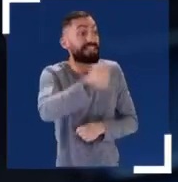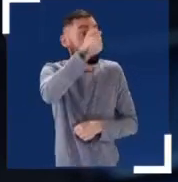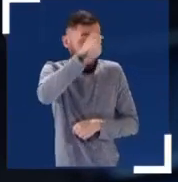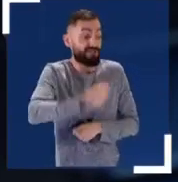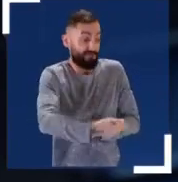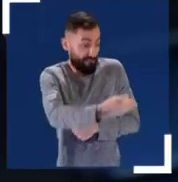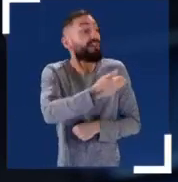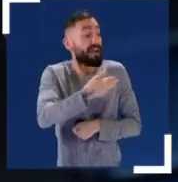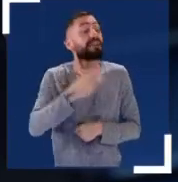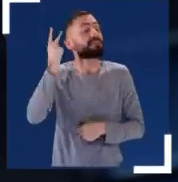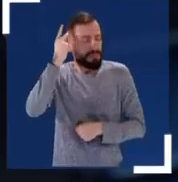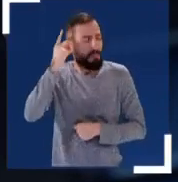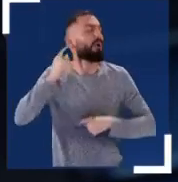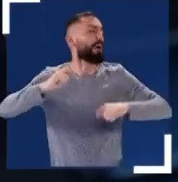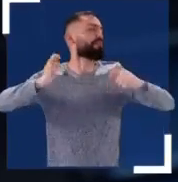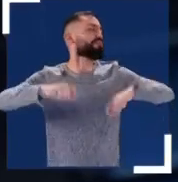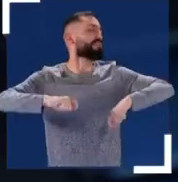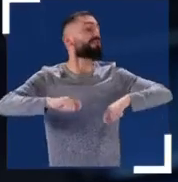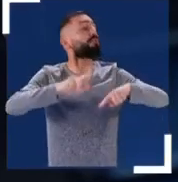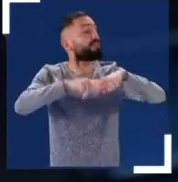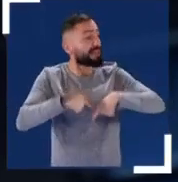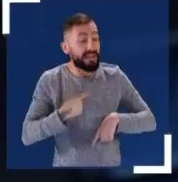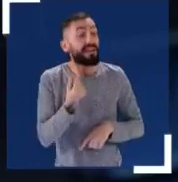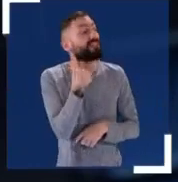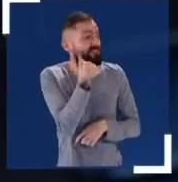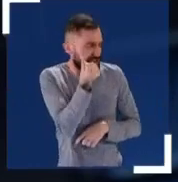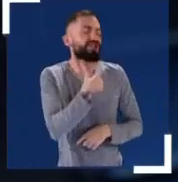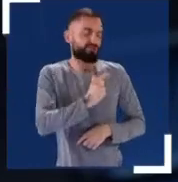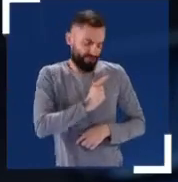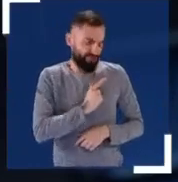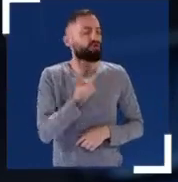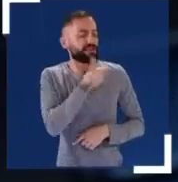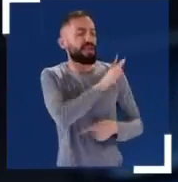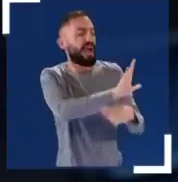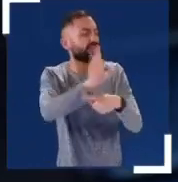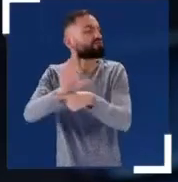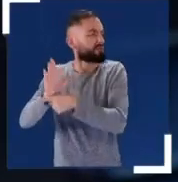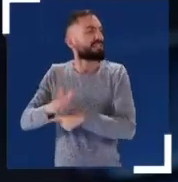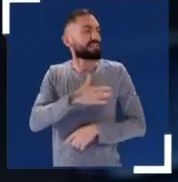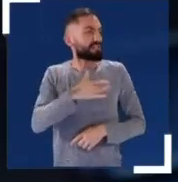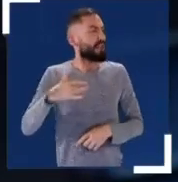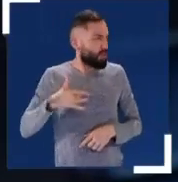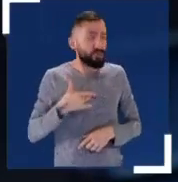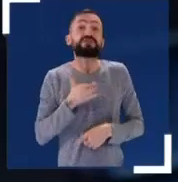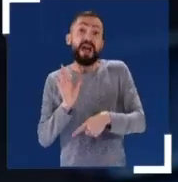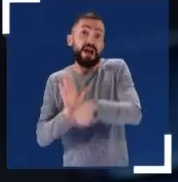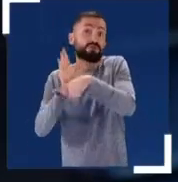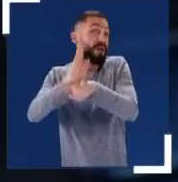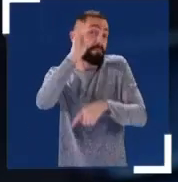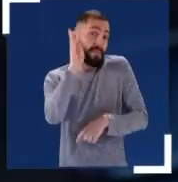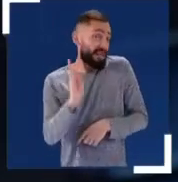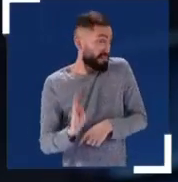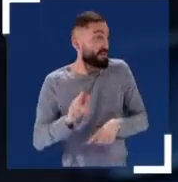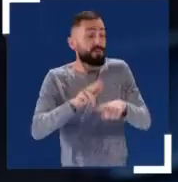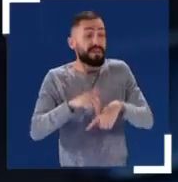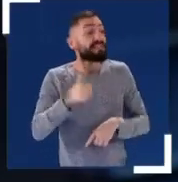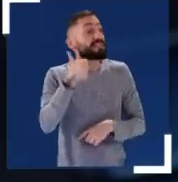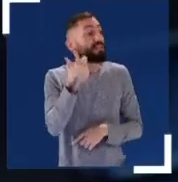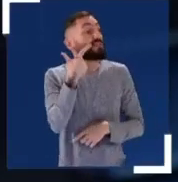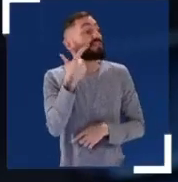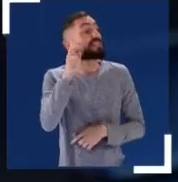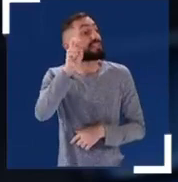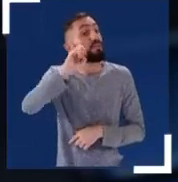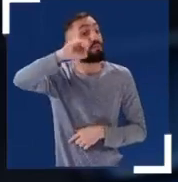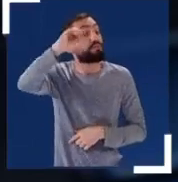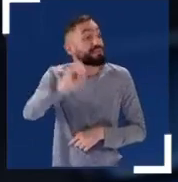em São Paulo, porque São Paulo tem saúde financeira para poder tocar a saúde e ajudar o Brasil, como nós temos feito até agora aqui. Mais de 25% das pessoas